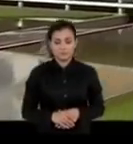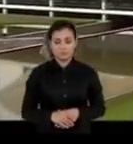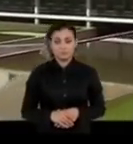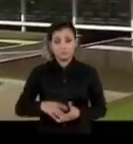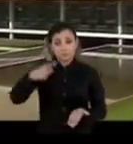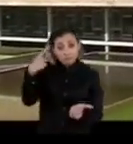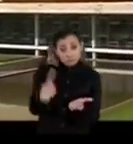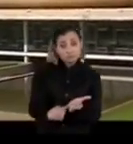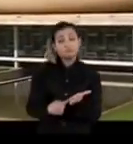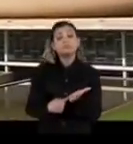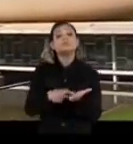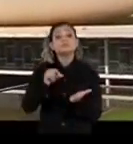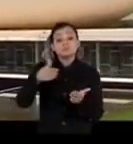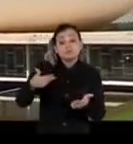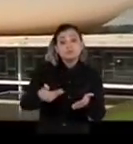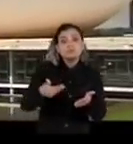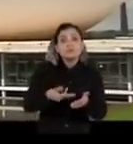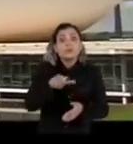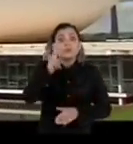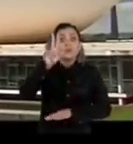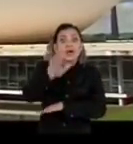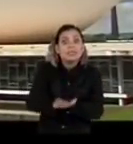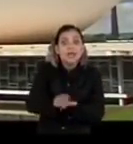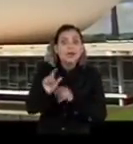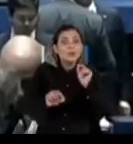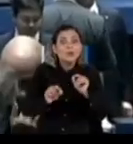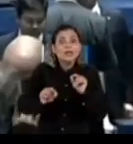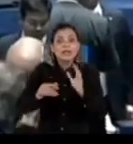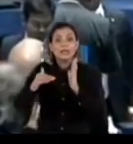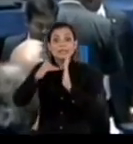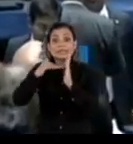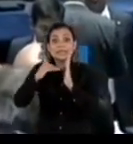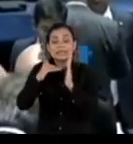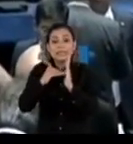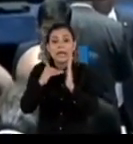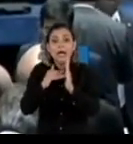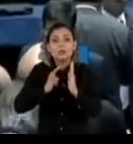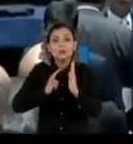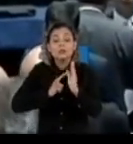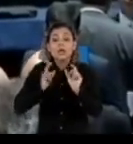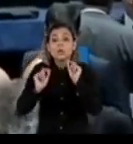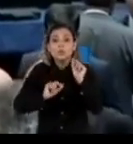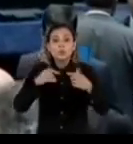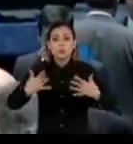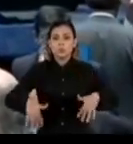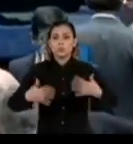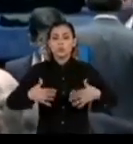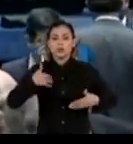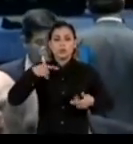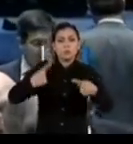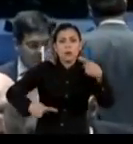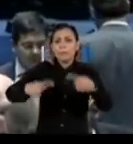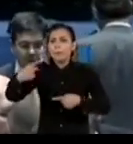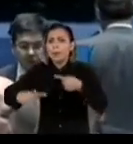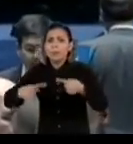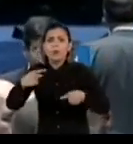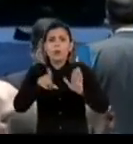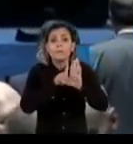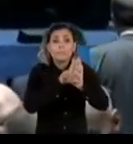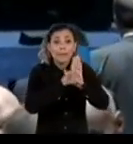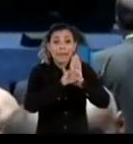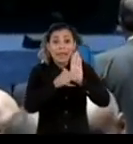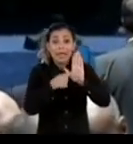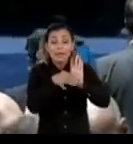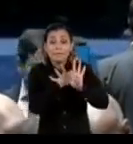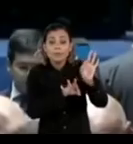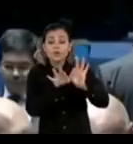Está marcada para logo mais às 14h, no Senado, a sessão deliberativa que vai discutir o projeto de lei que